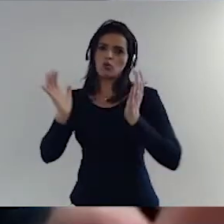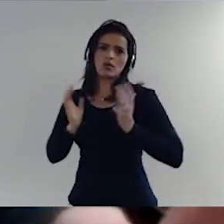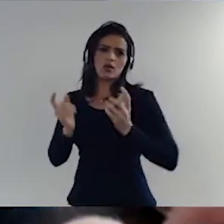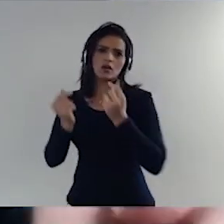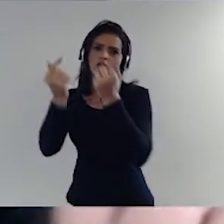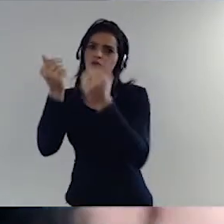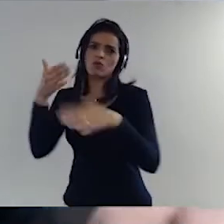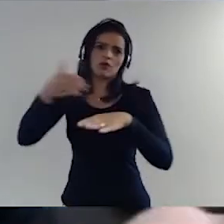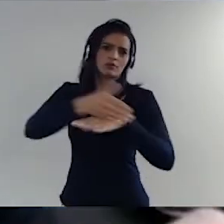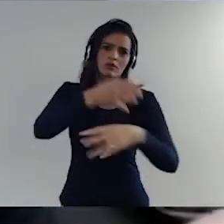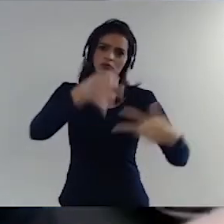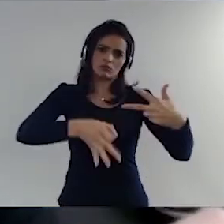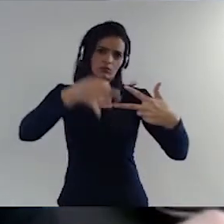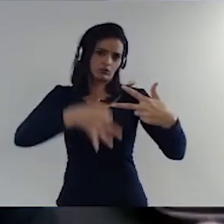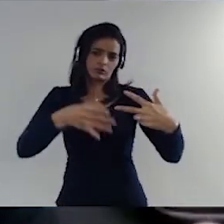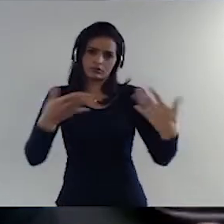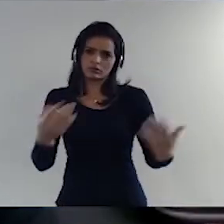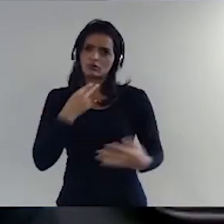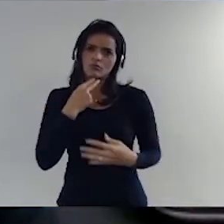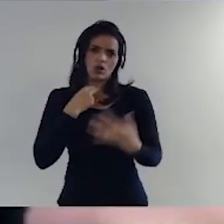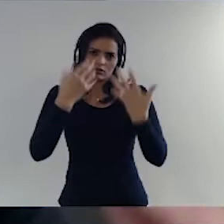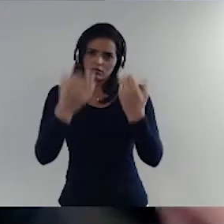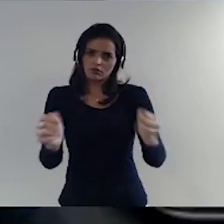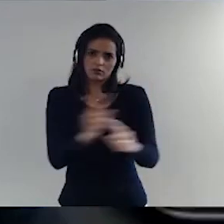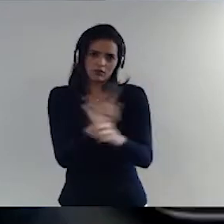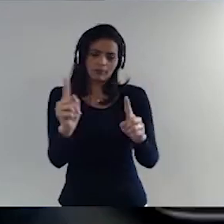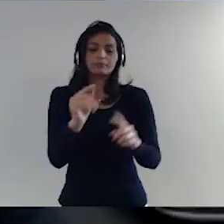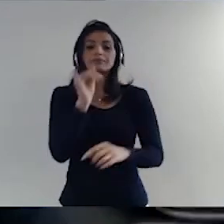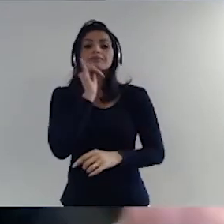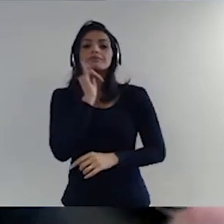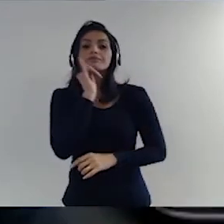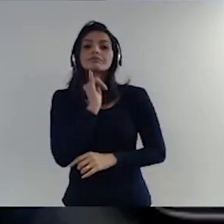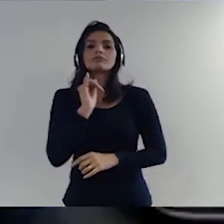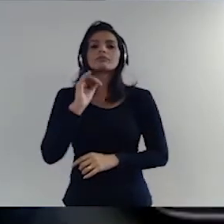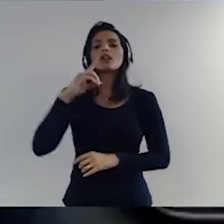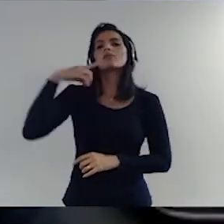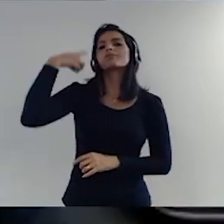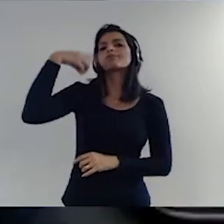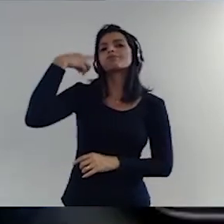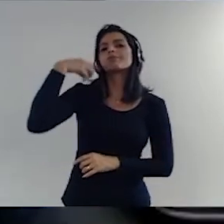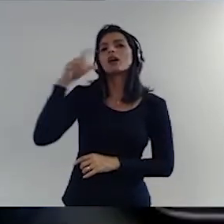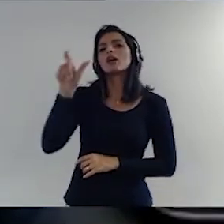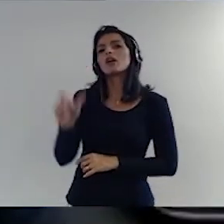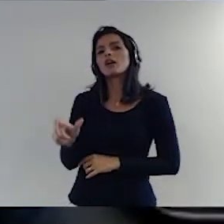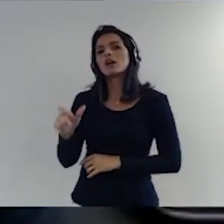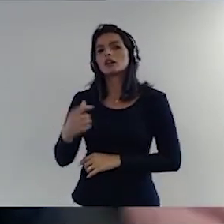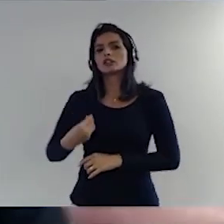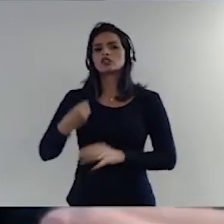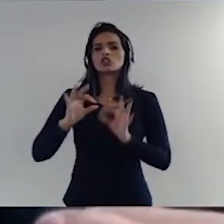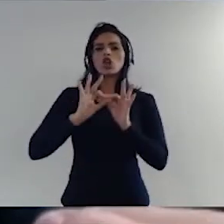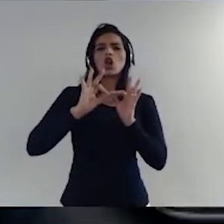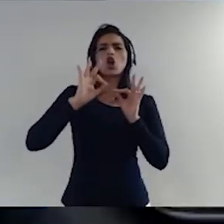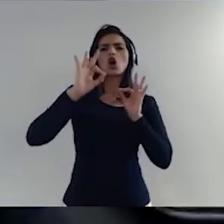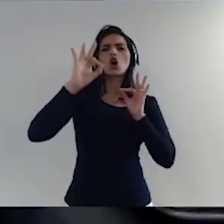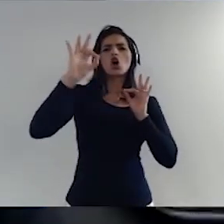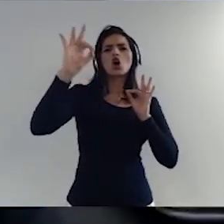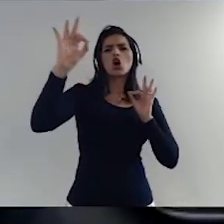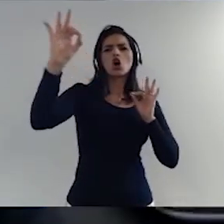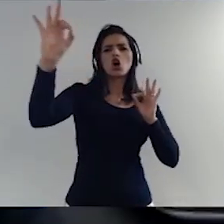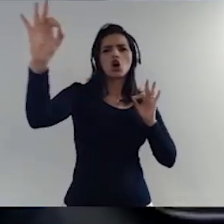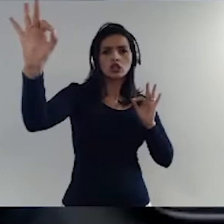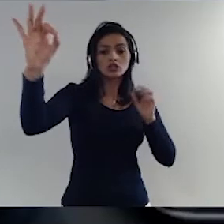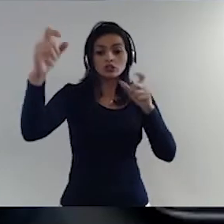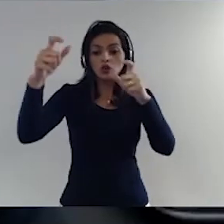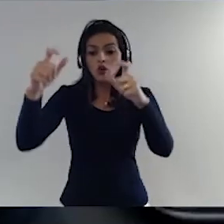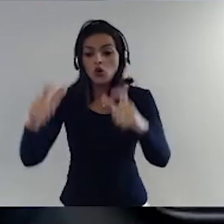Quando do uso do recurso a permitir que, por exemplo, um advogado que esteja distante da localidade